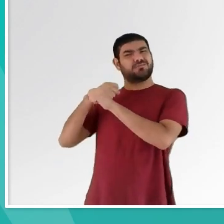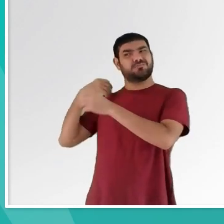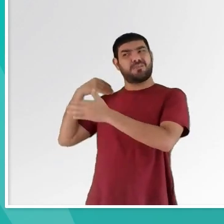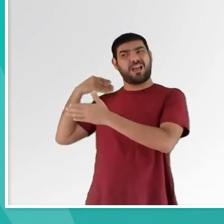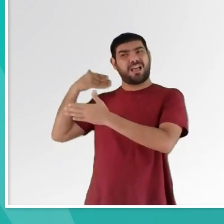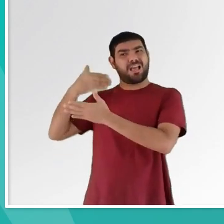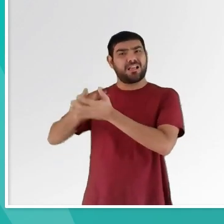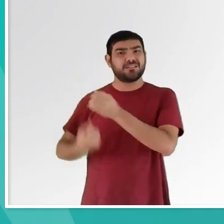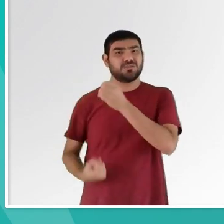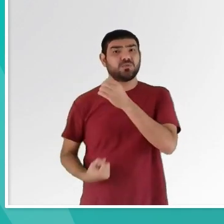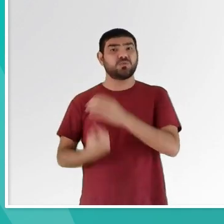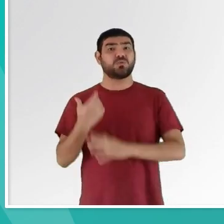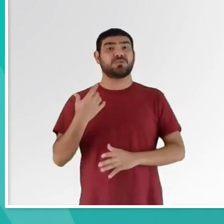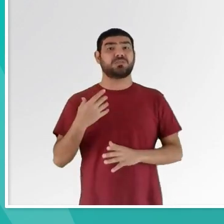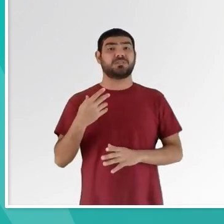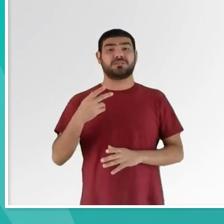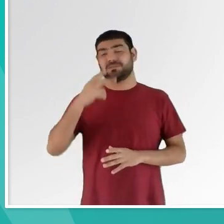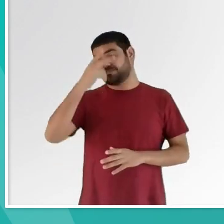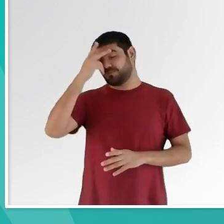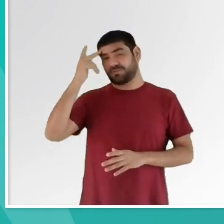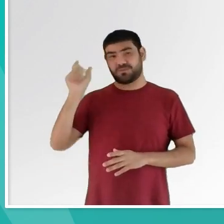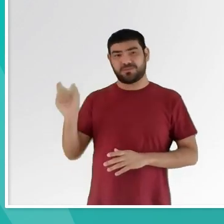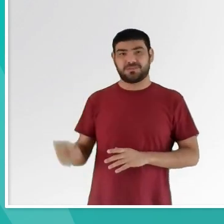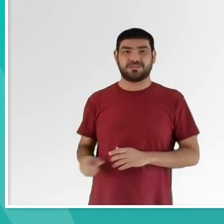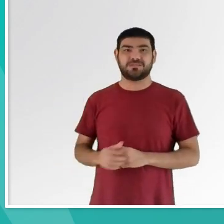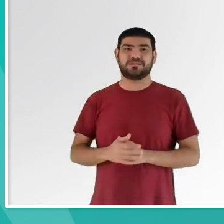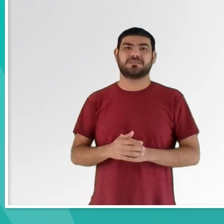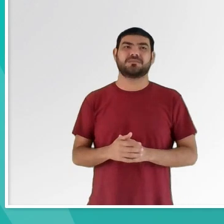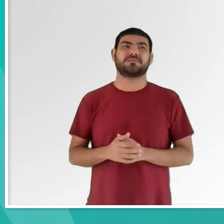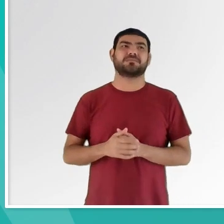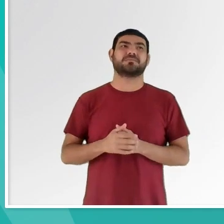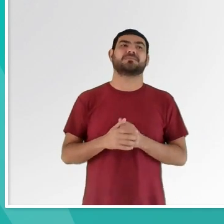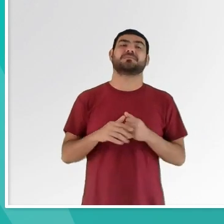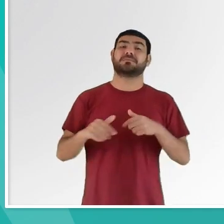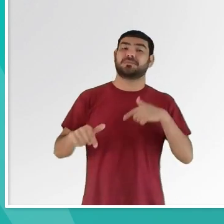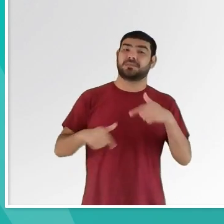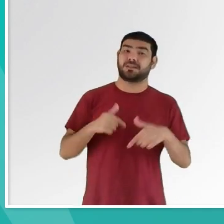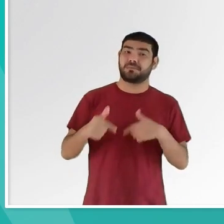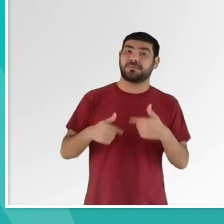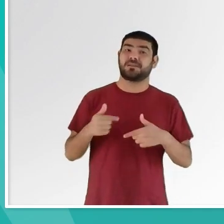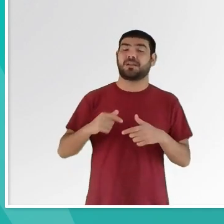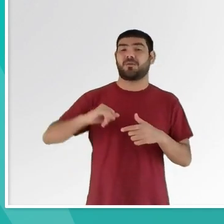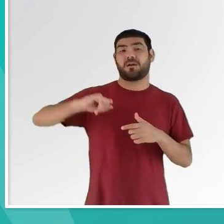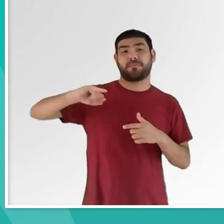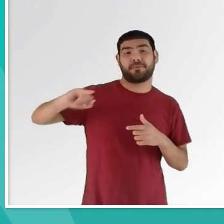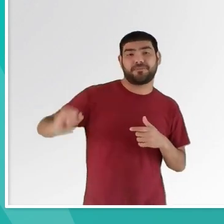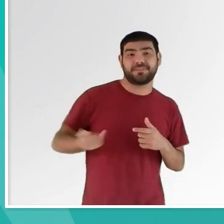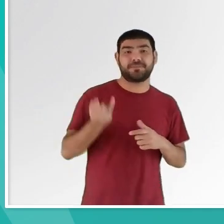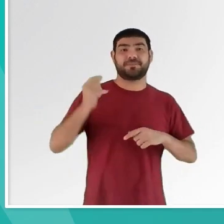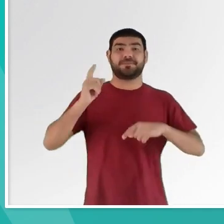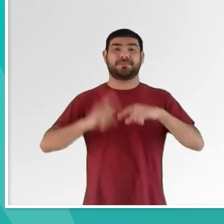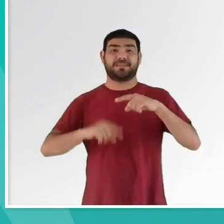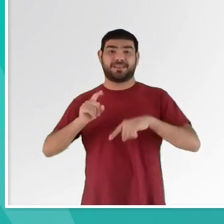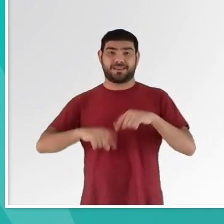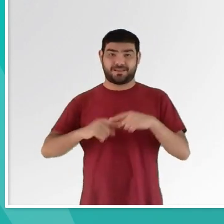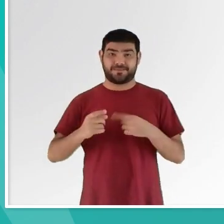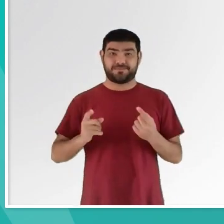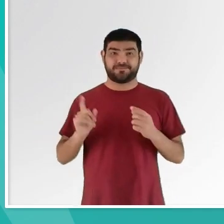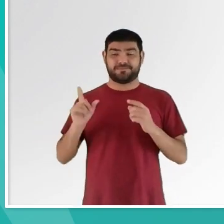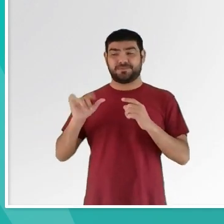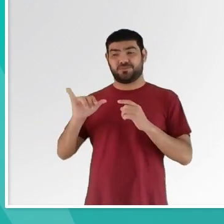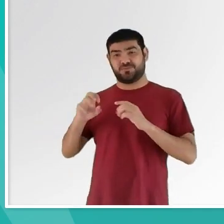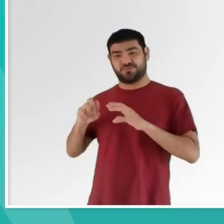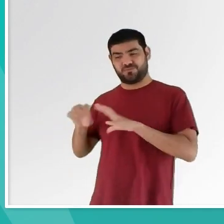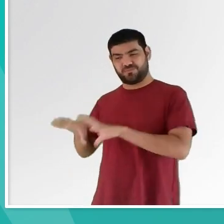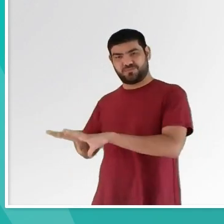artistas criaram esse termo para trabalhar justamente esse reaproveitamento de material. Nós não estamos trabalhando com